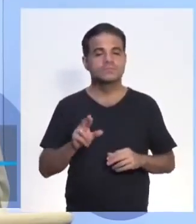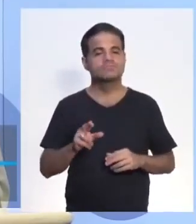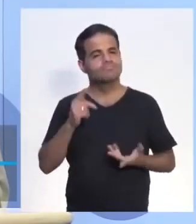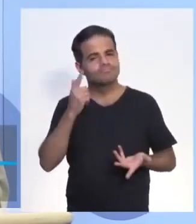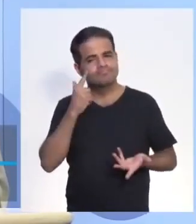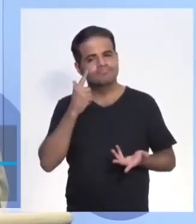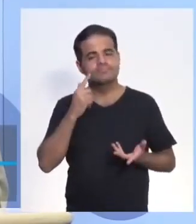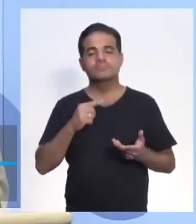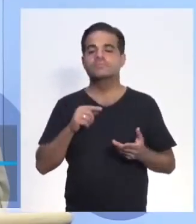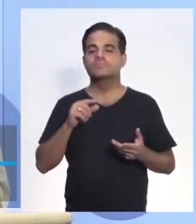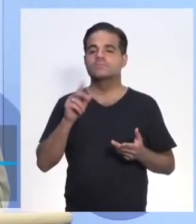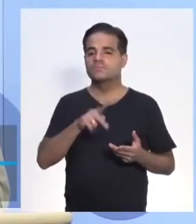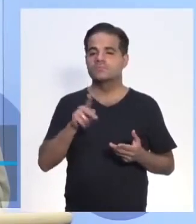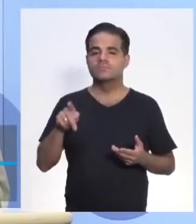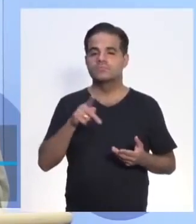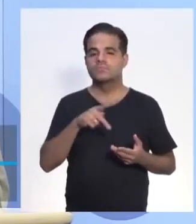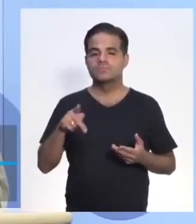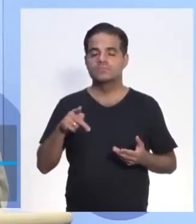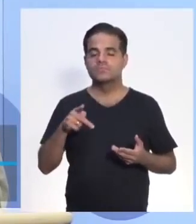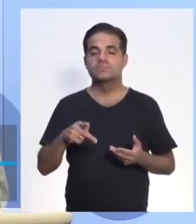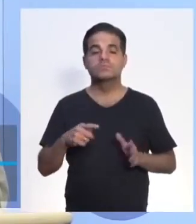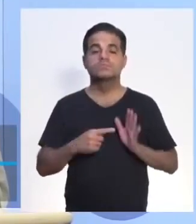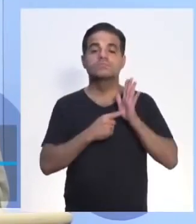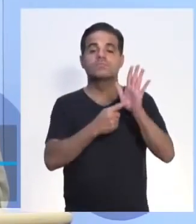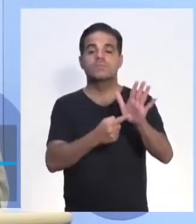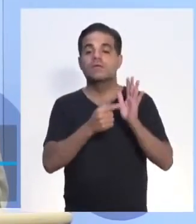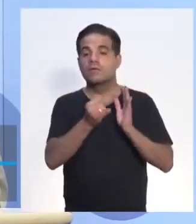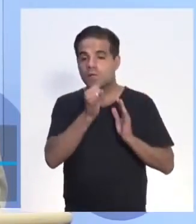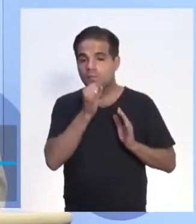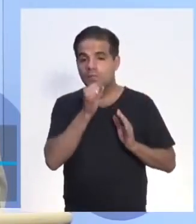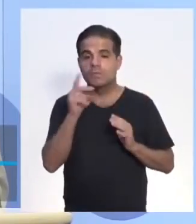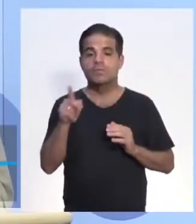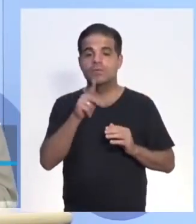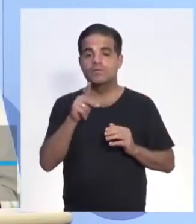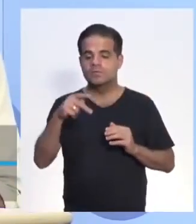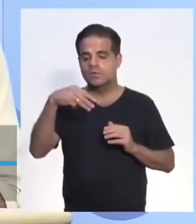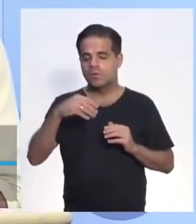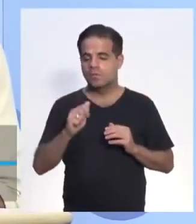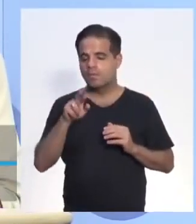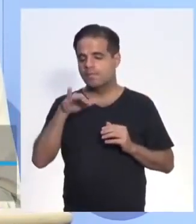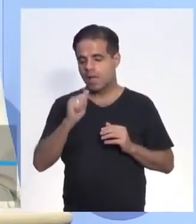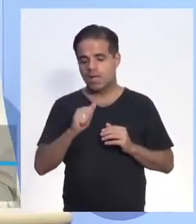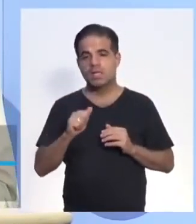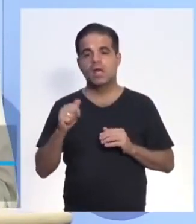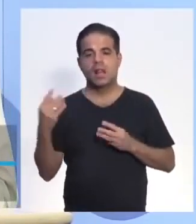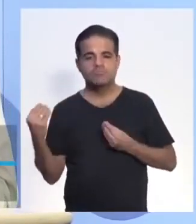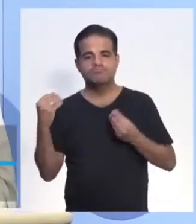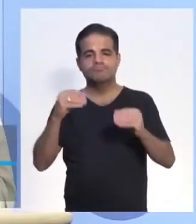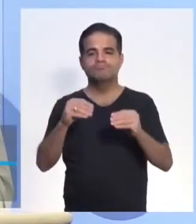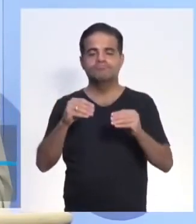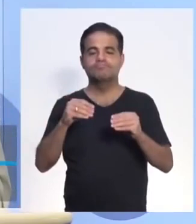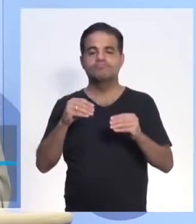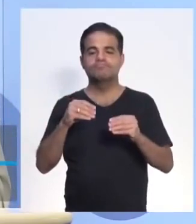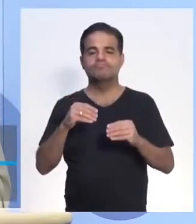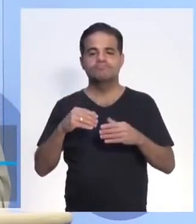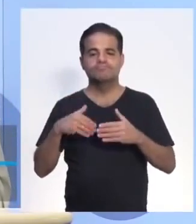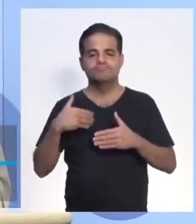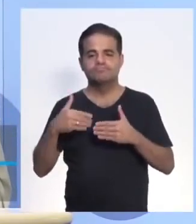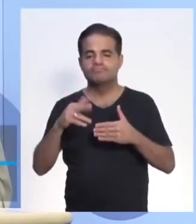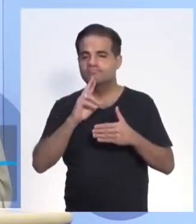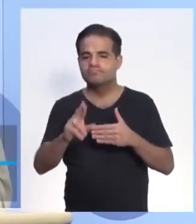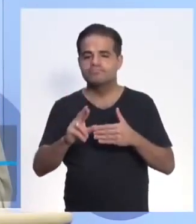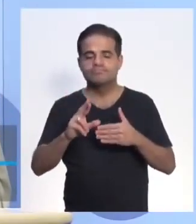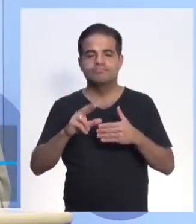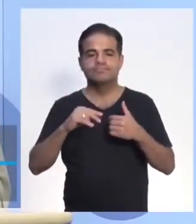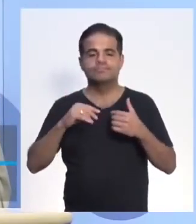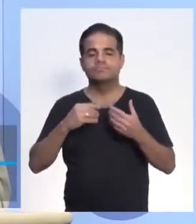e também dos professores. Por exemplo, a professora Maria, ela vai nos colocar uma consequência. Ela vai dizer o